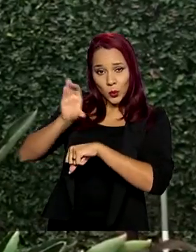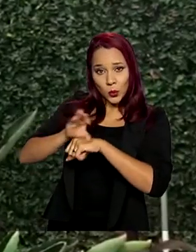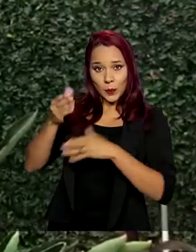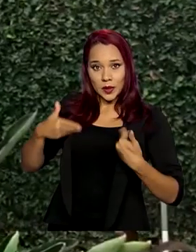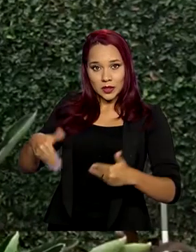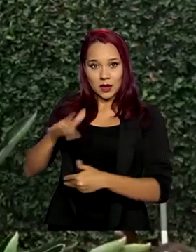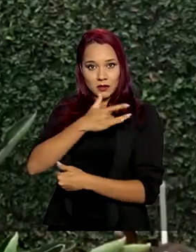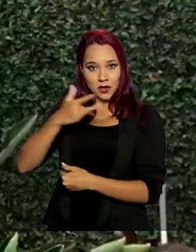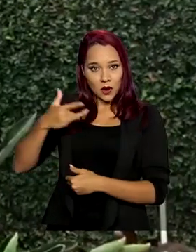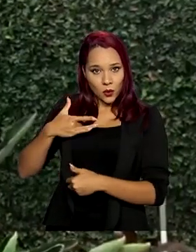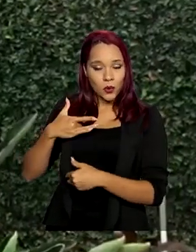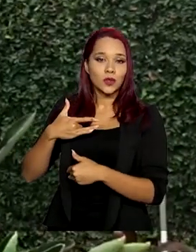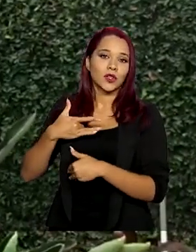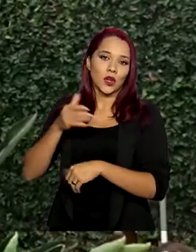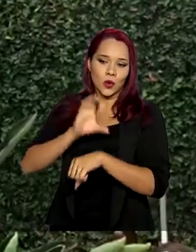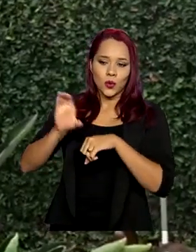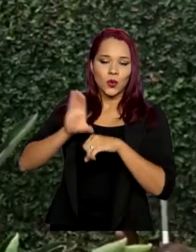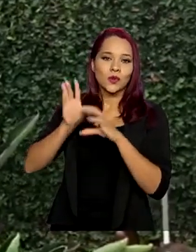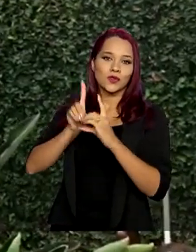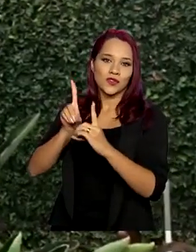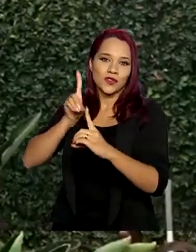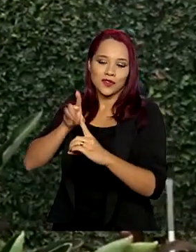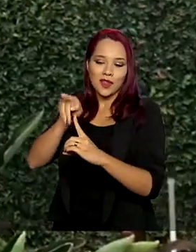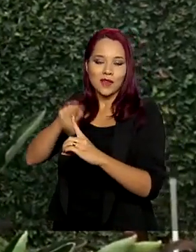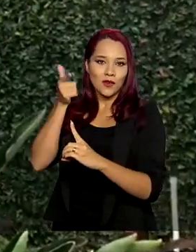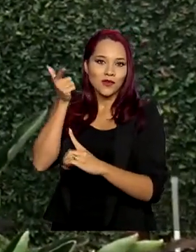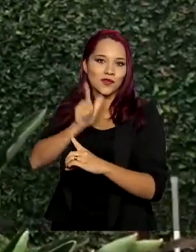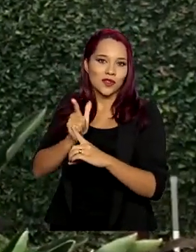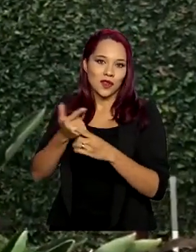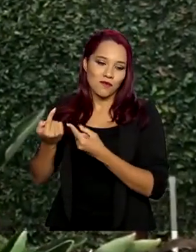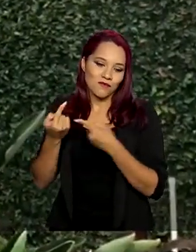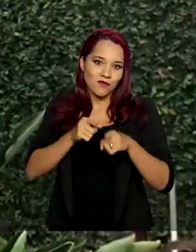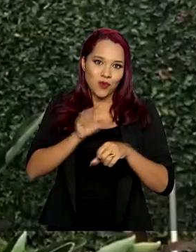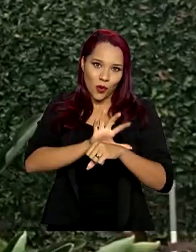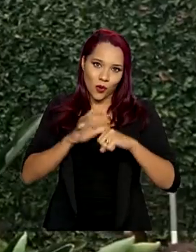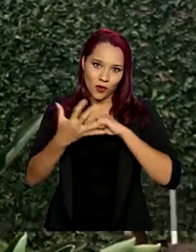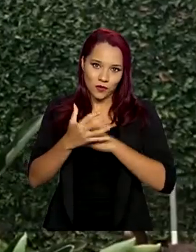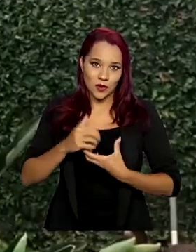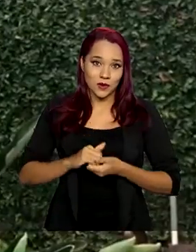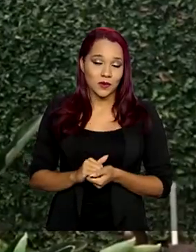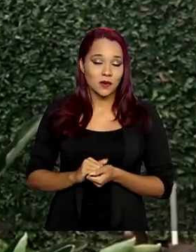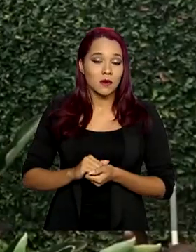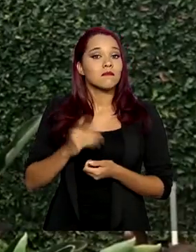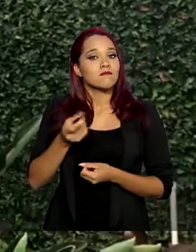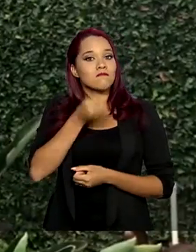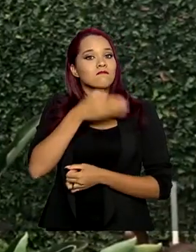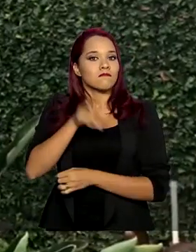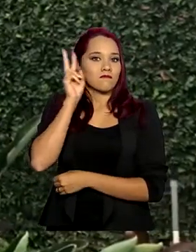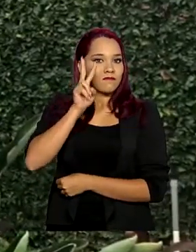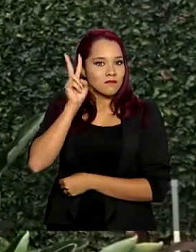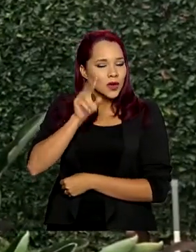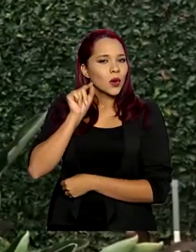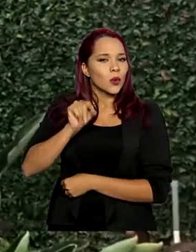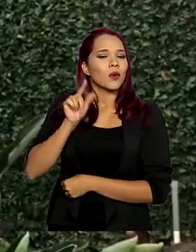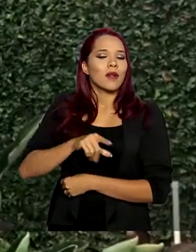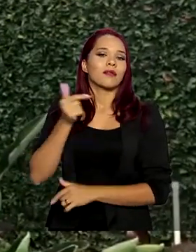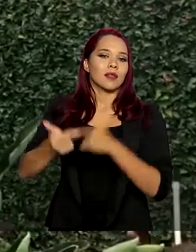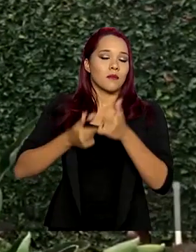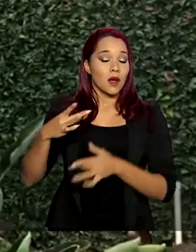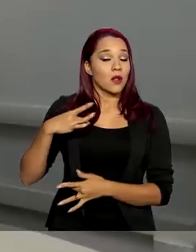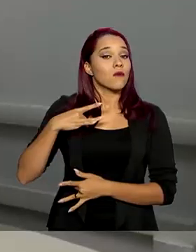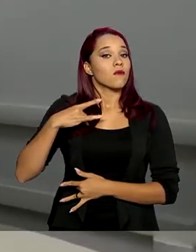Ministério da Saúde por um curso à distância para poder atuar no combate ao vírus. Mas é sempre bom lembrar que se trata de um trabalho